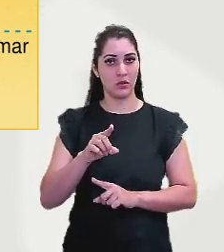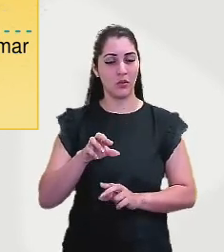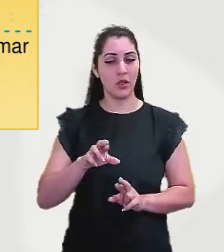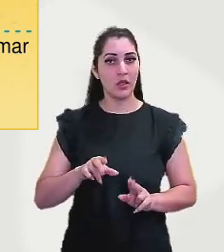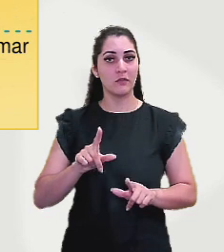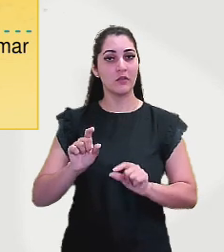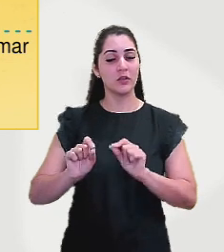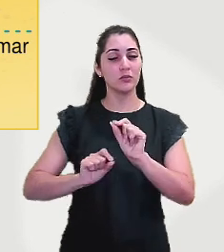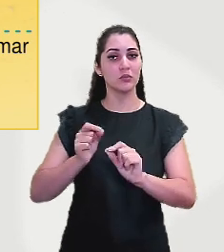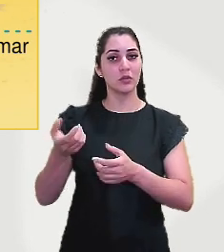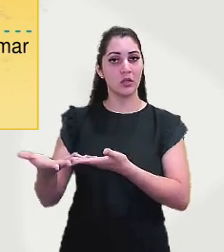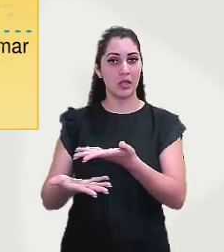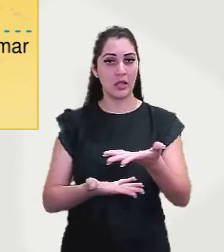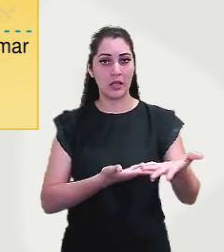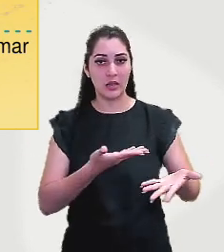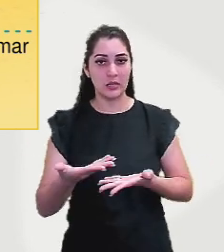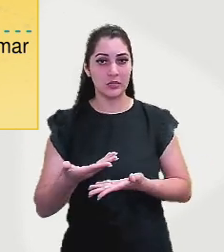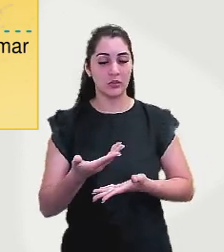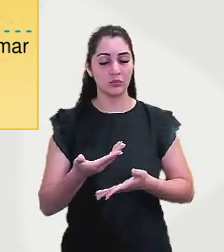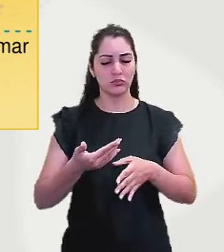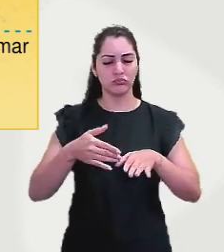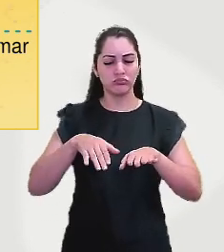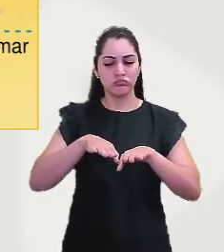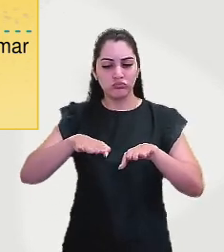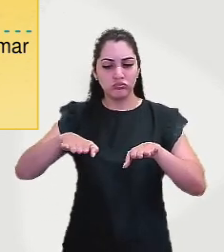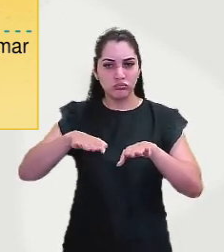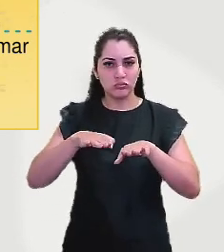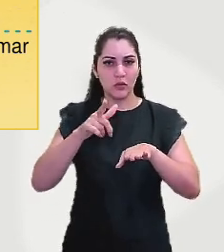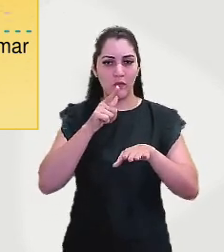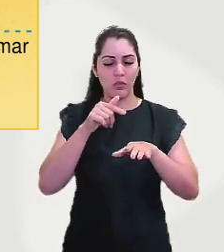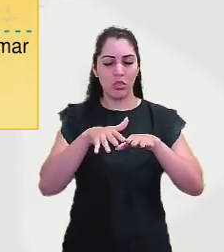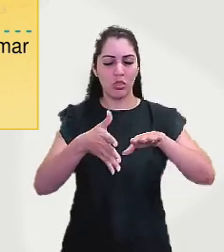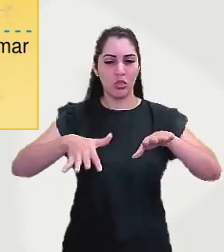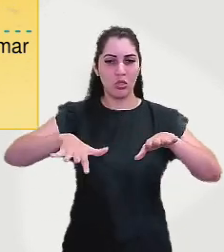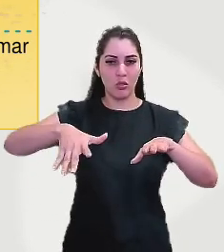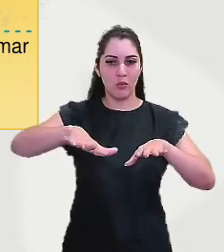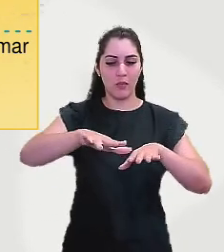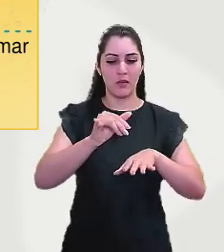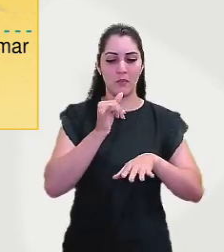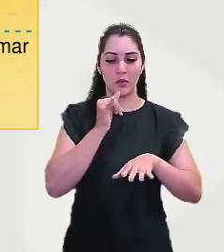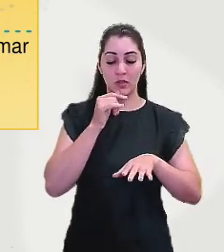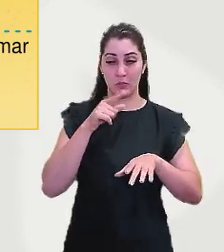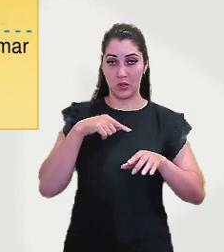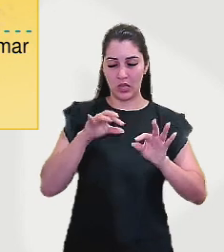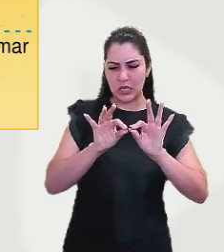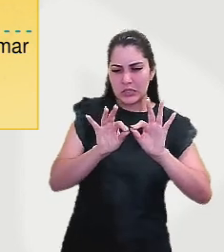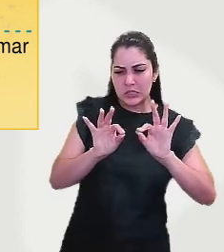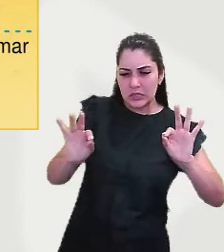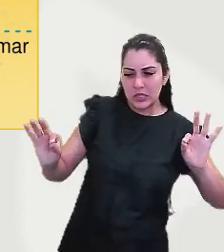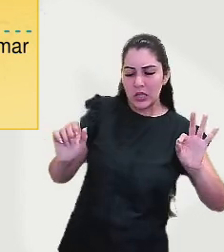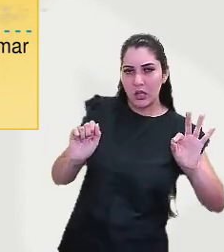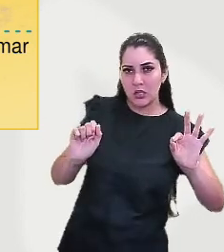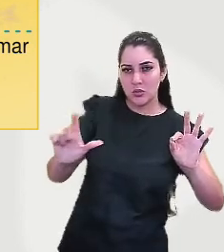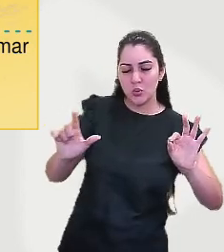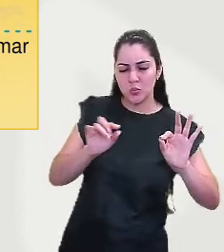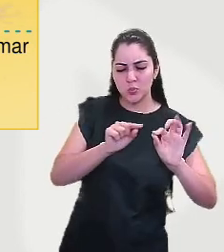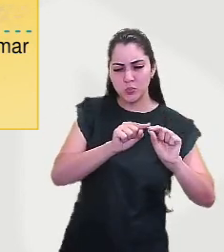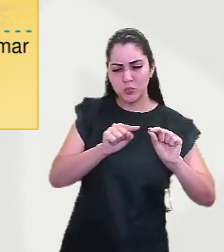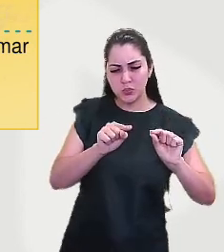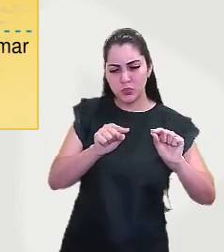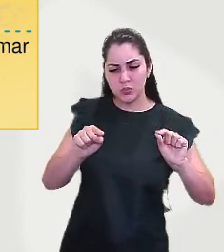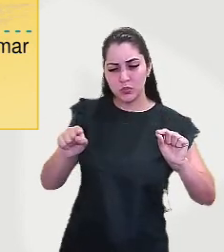pela sua relação do nível do mar. Então, o nível do mar, que você observa essa linha azul tracejada, que